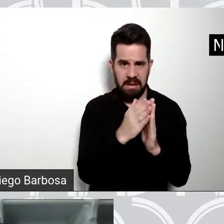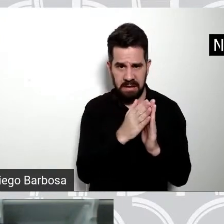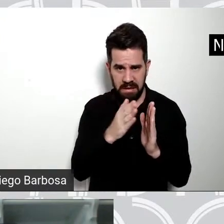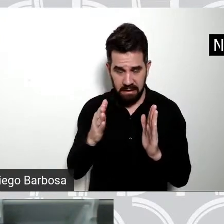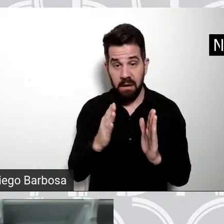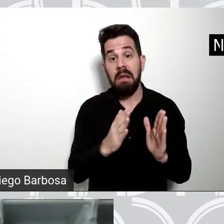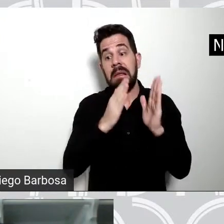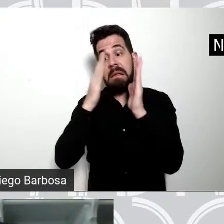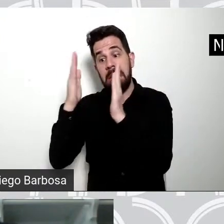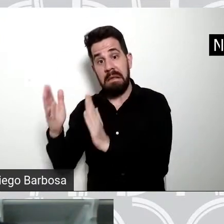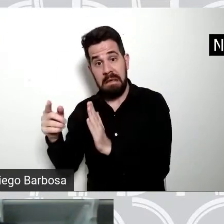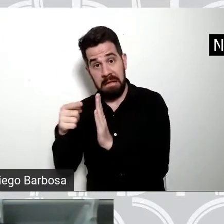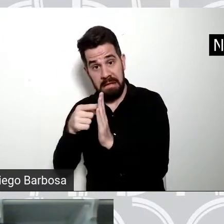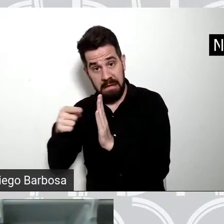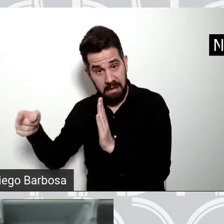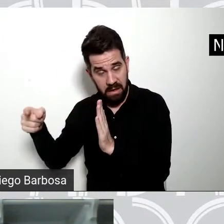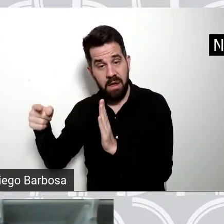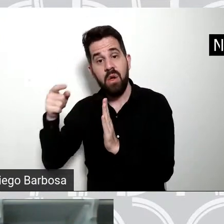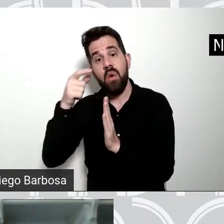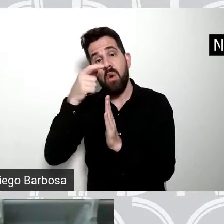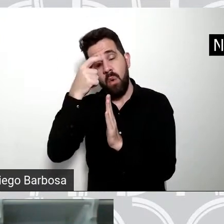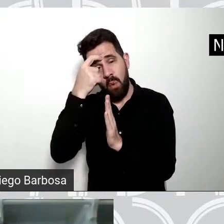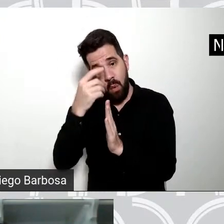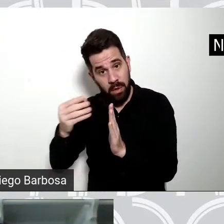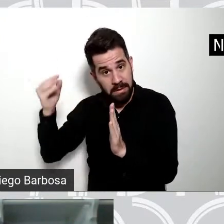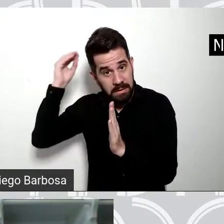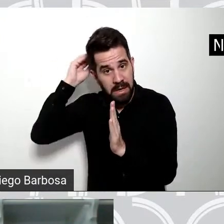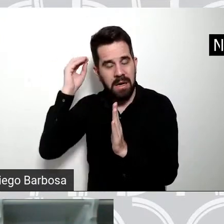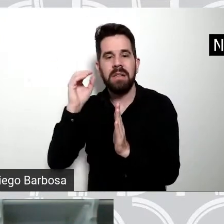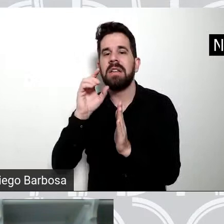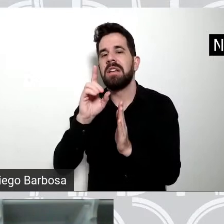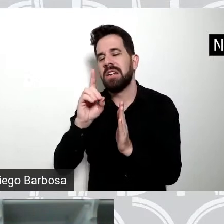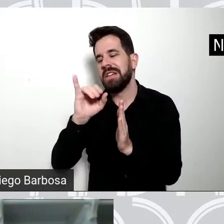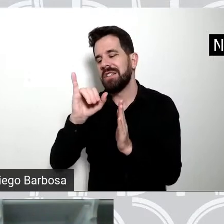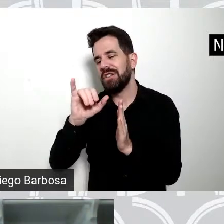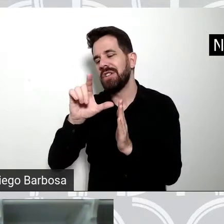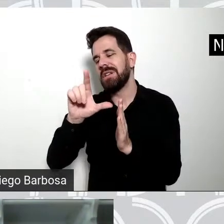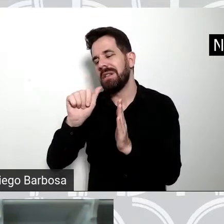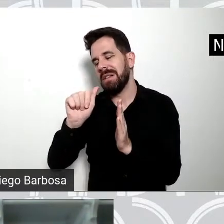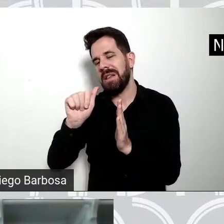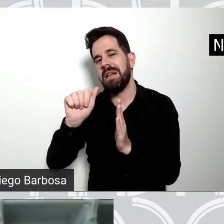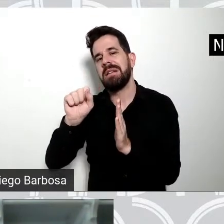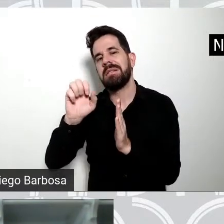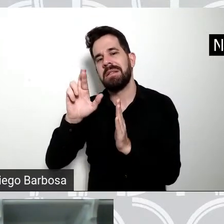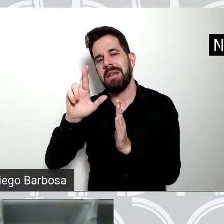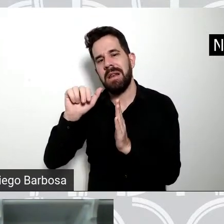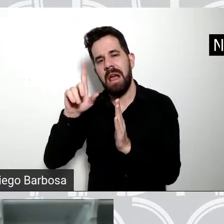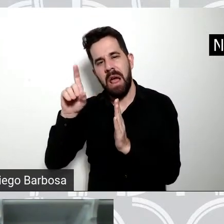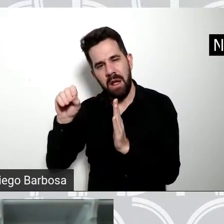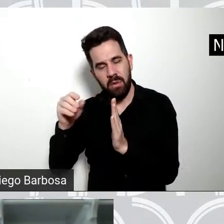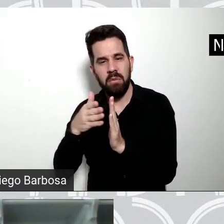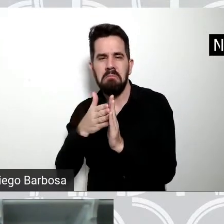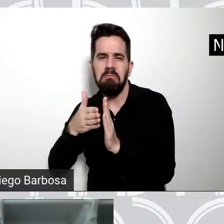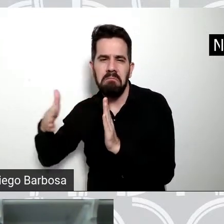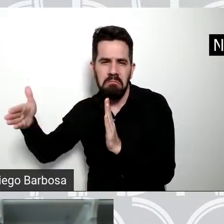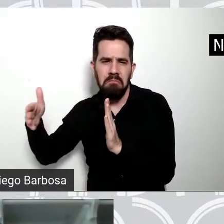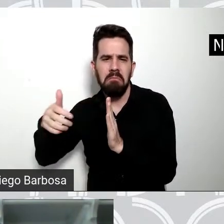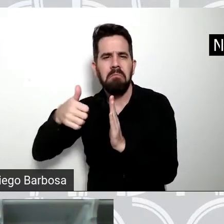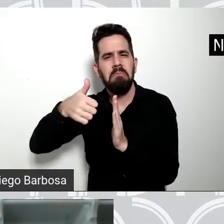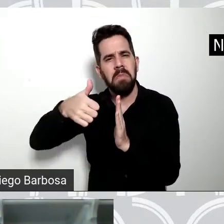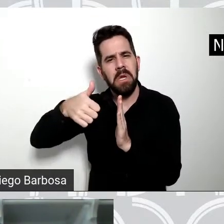consciência dilacerada do atraso, que é essa fase do pós-guerra, lá pelos anos